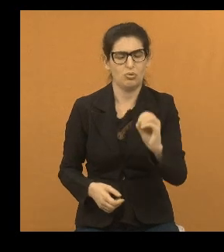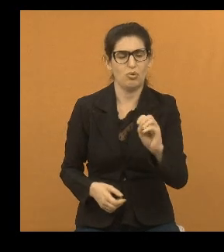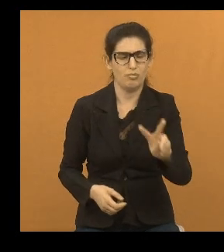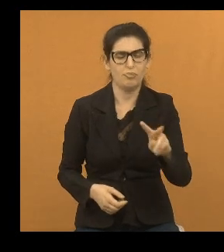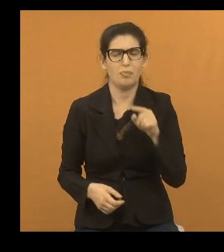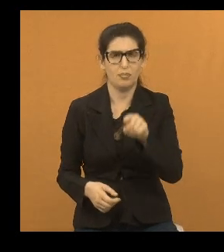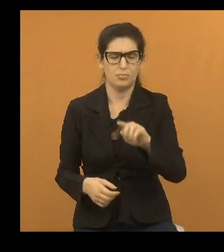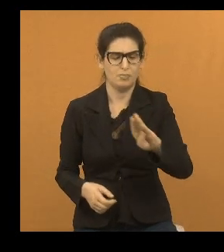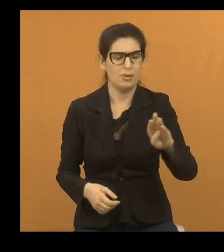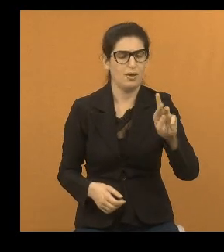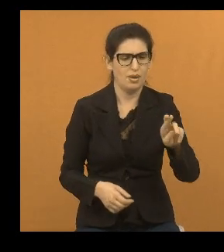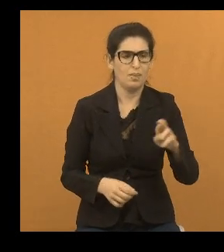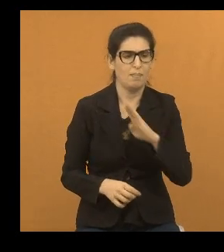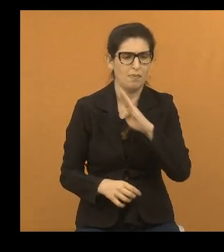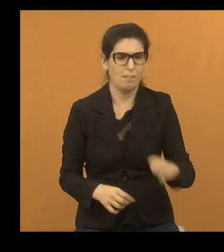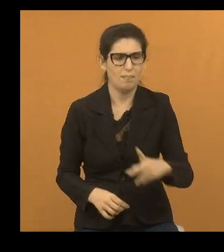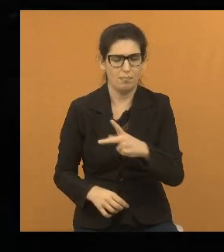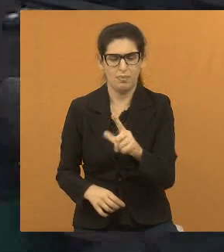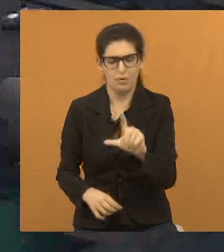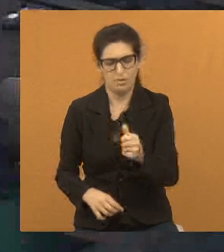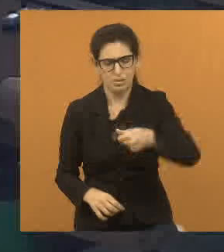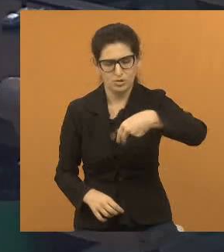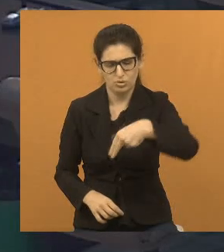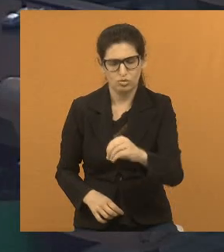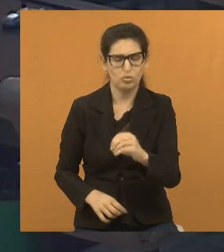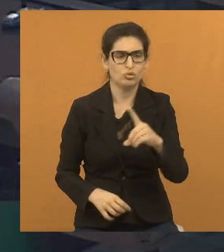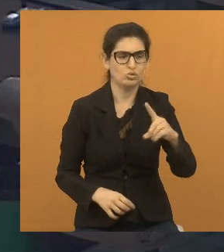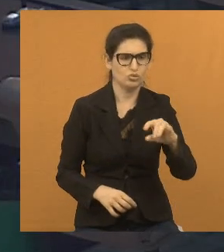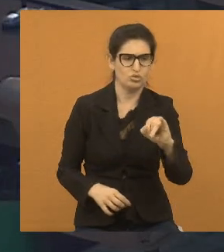jacareí.sp.gov.br/plano diretor. Obrigada.